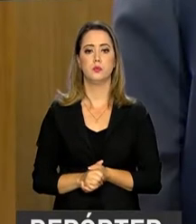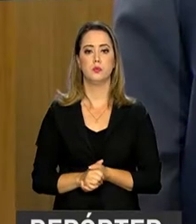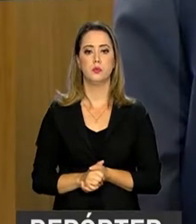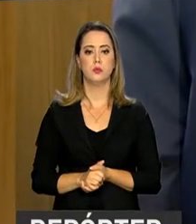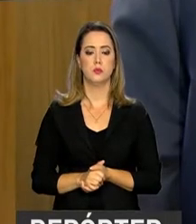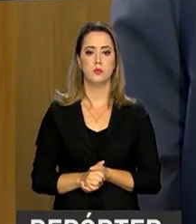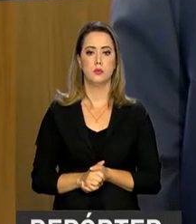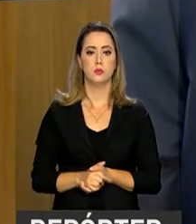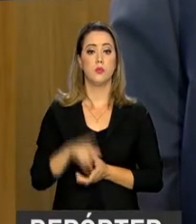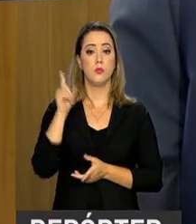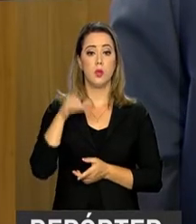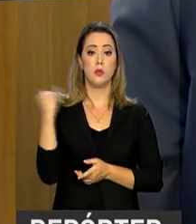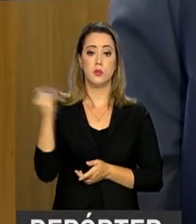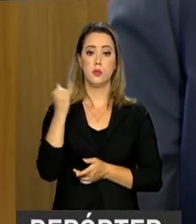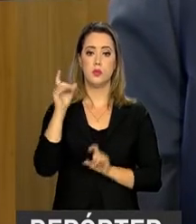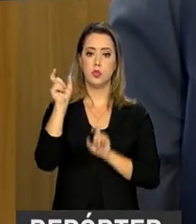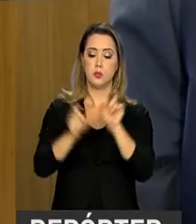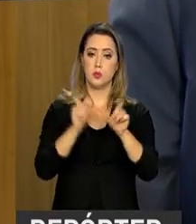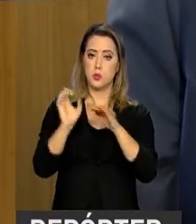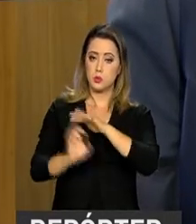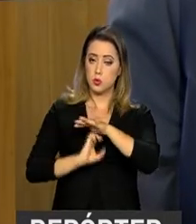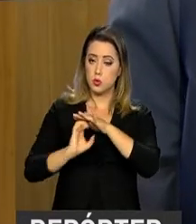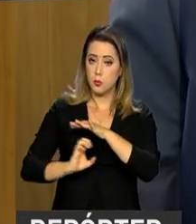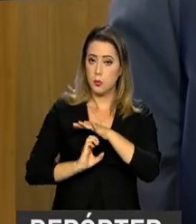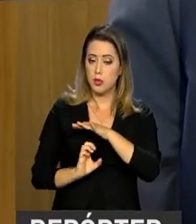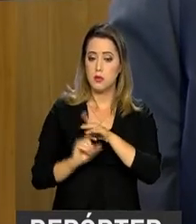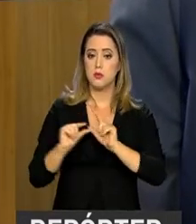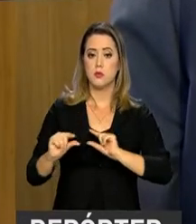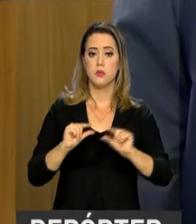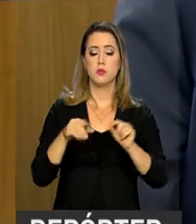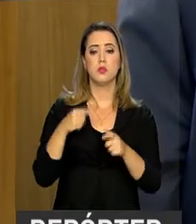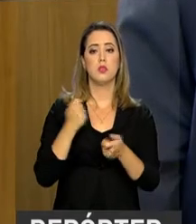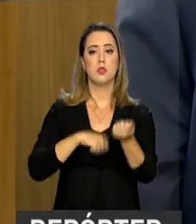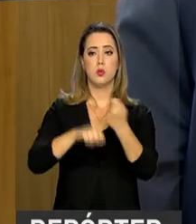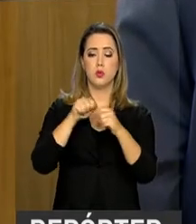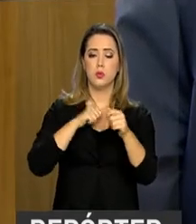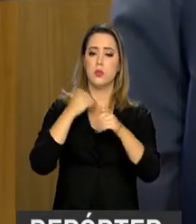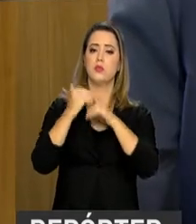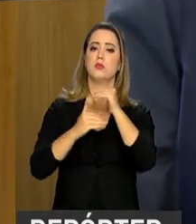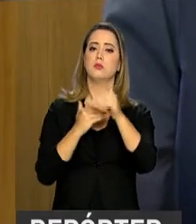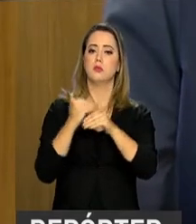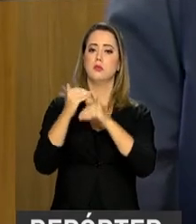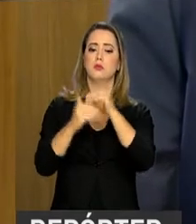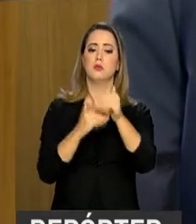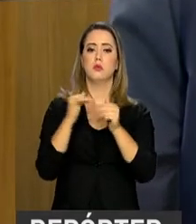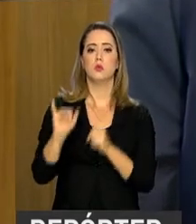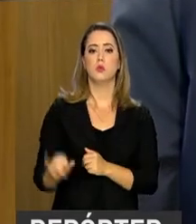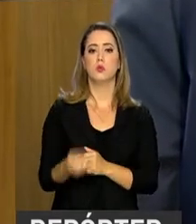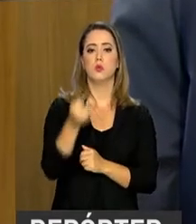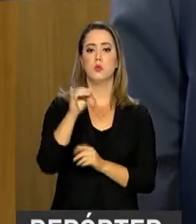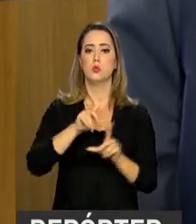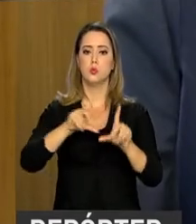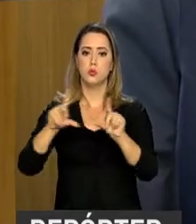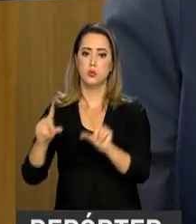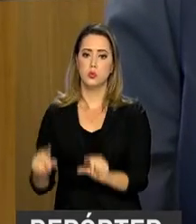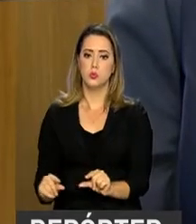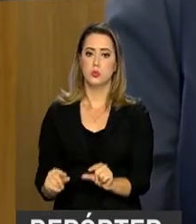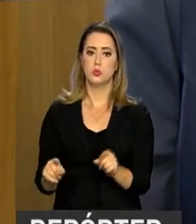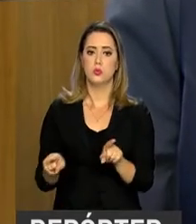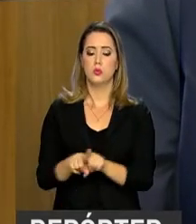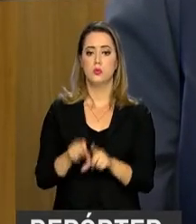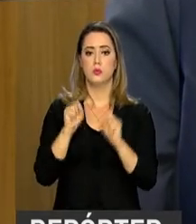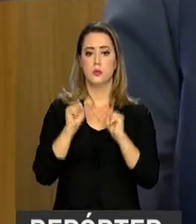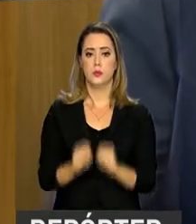o pequeno empreendedor é que a economia esteja crescendo que os juros estejam caindo pra que ele possa